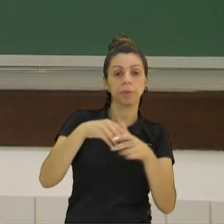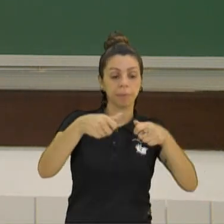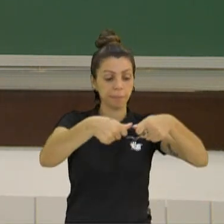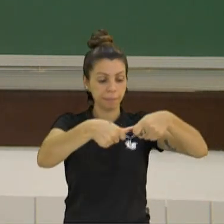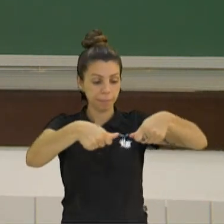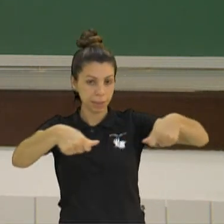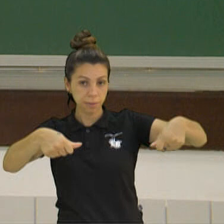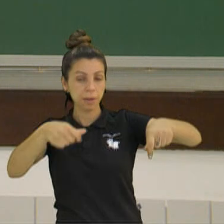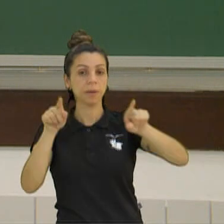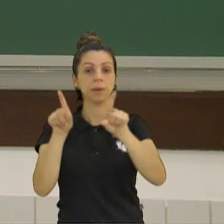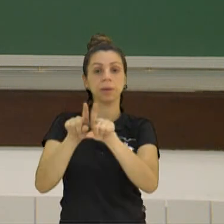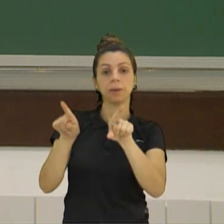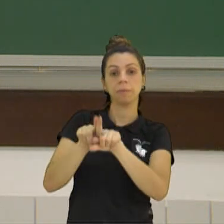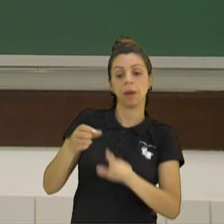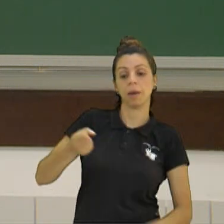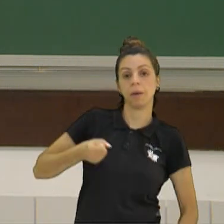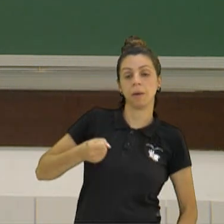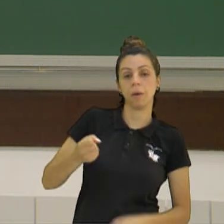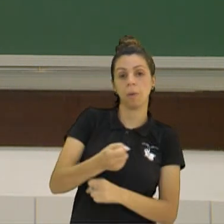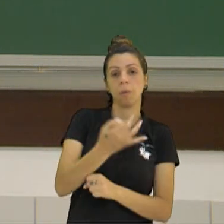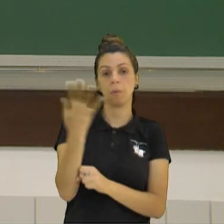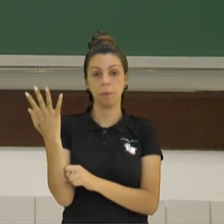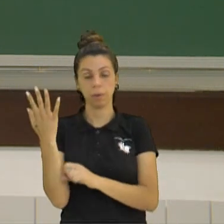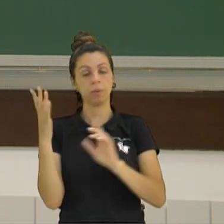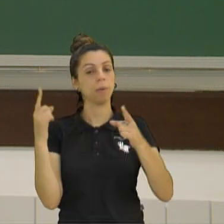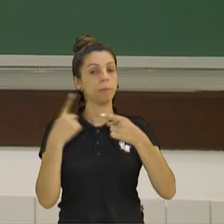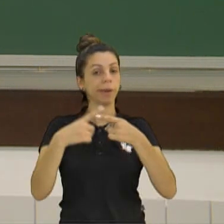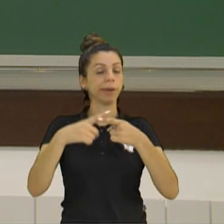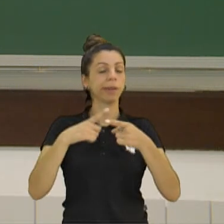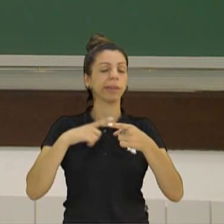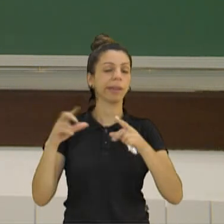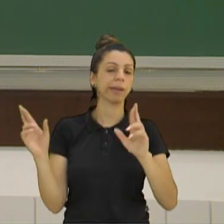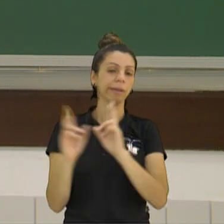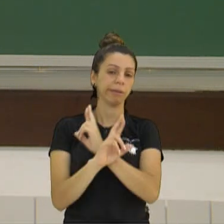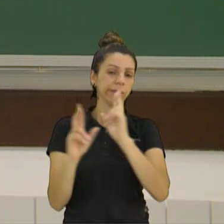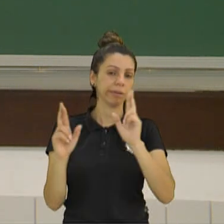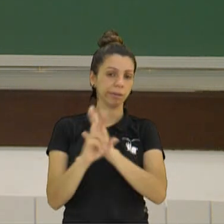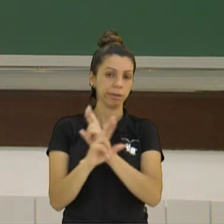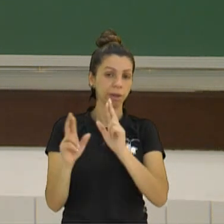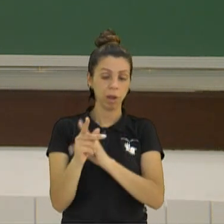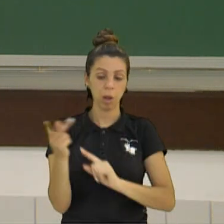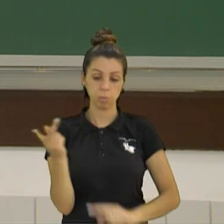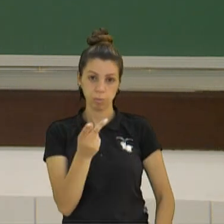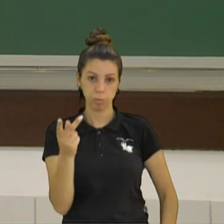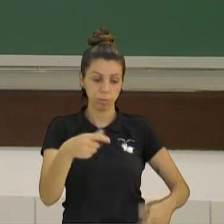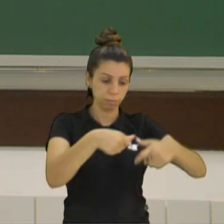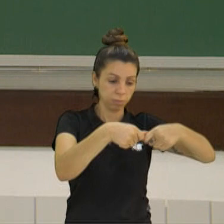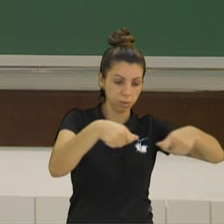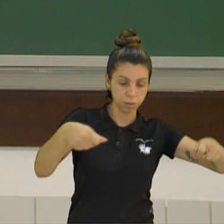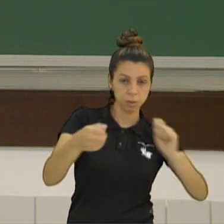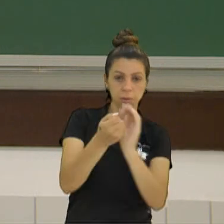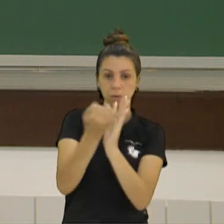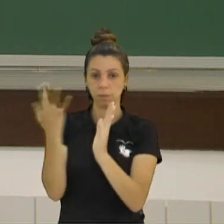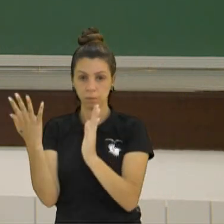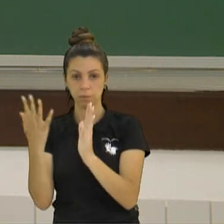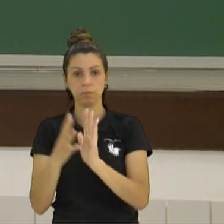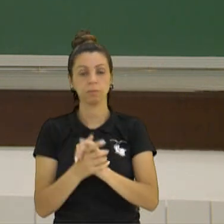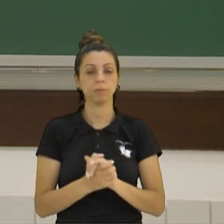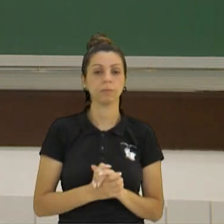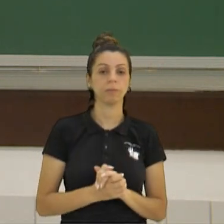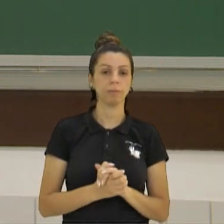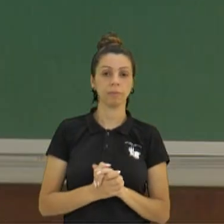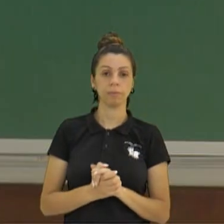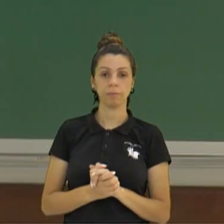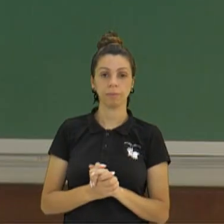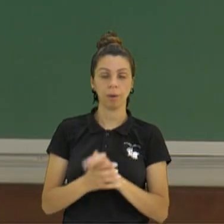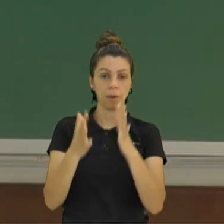quanto o que for quantidade. Até porque existe uma relação, uma proximidade muito grande entre essas ideias, certo? Então, fique